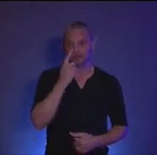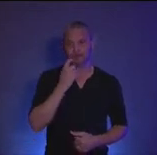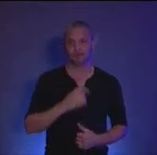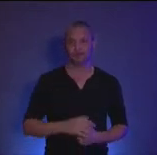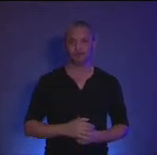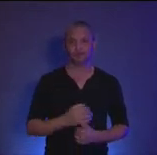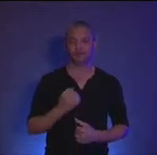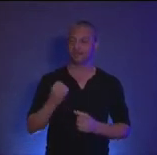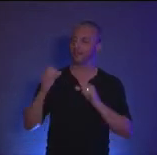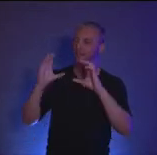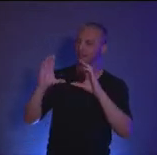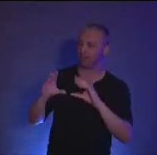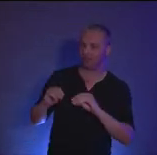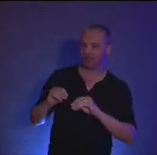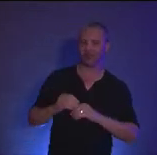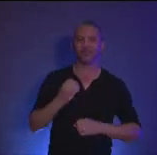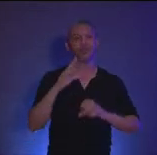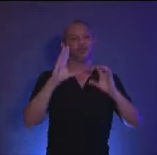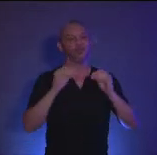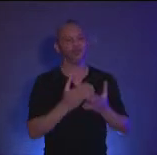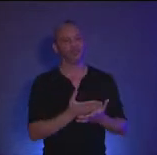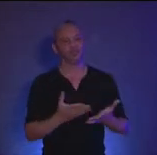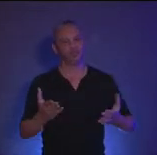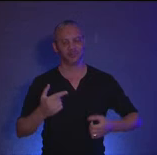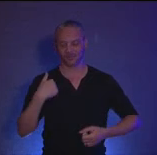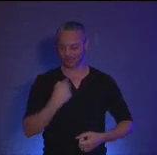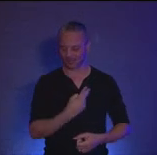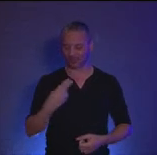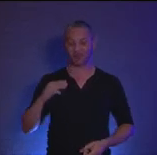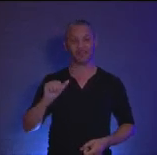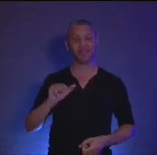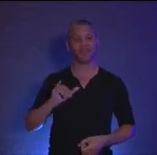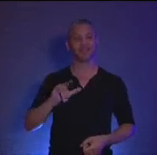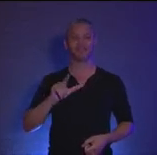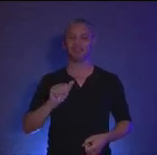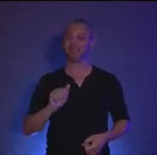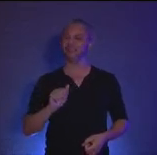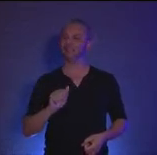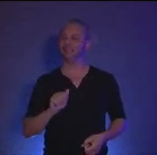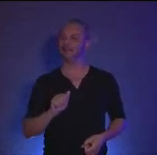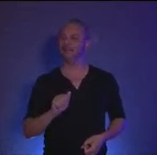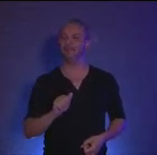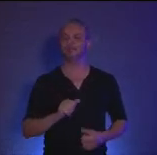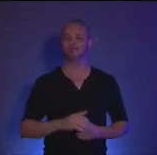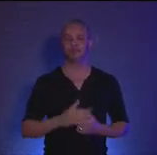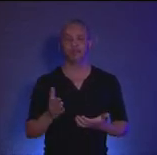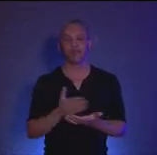Sim, boa noite, Camille. Boa noite, gente. Sou a Camille Lixotti, repórter da revista Piauí.